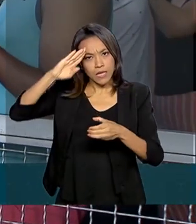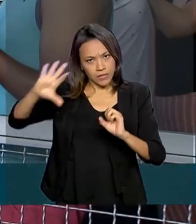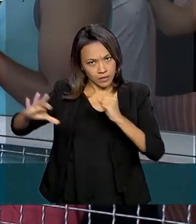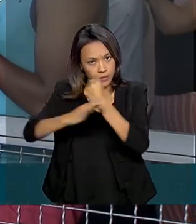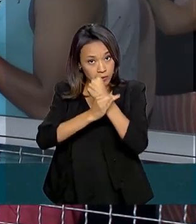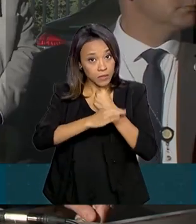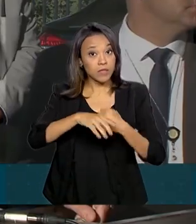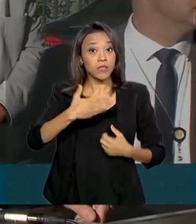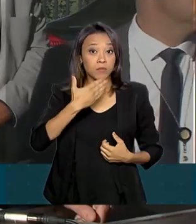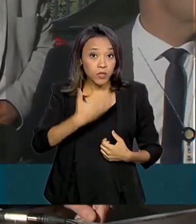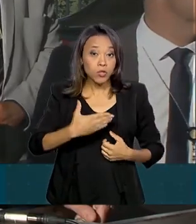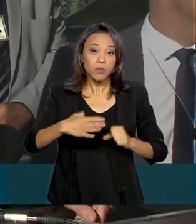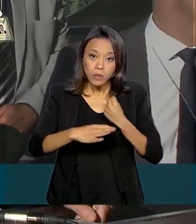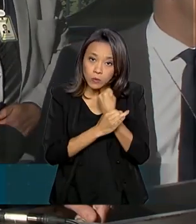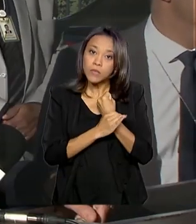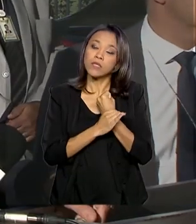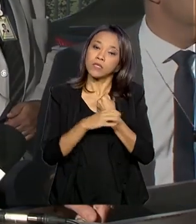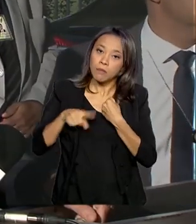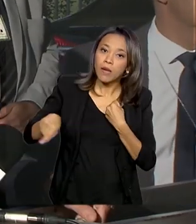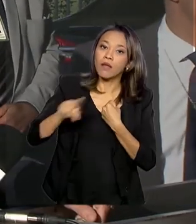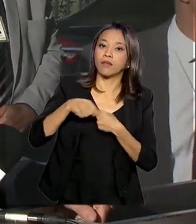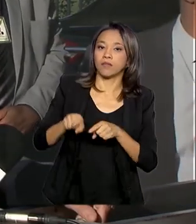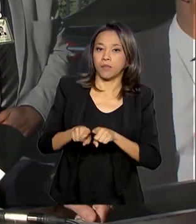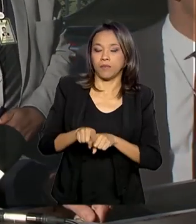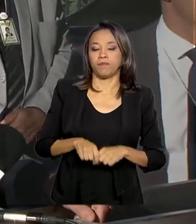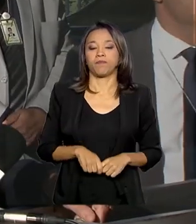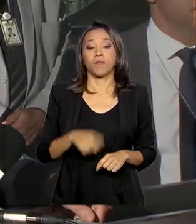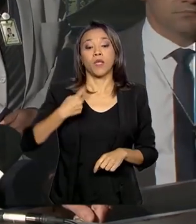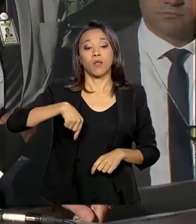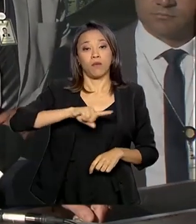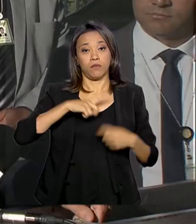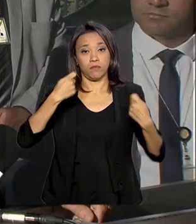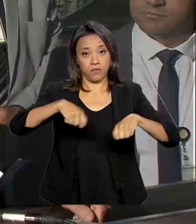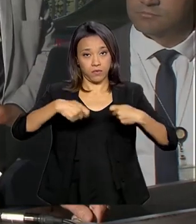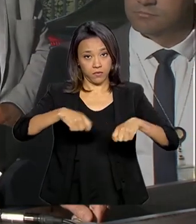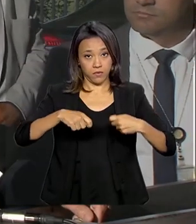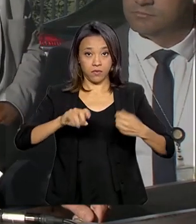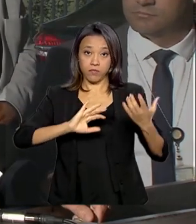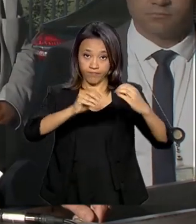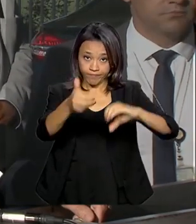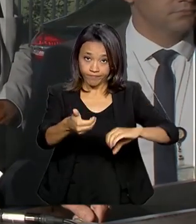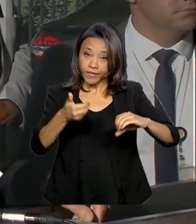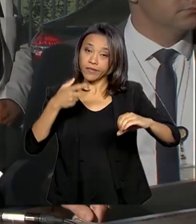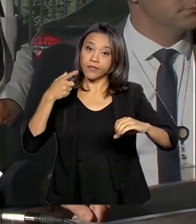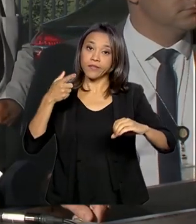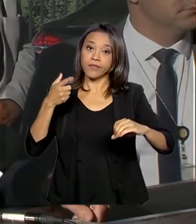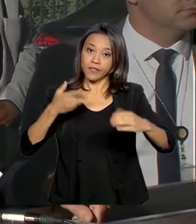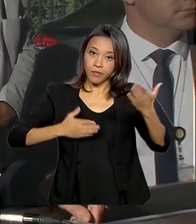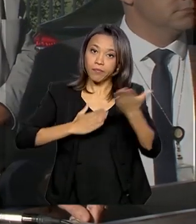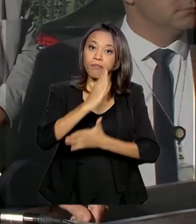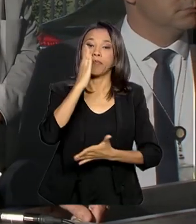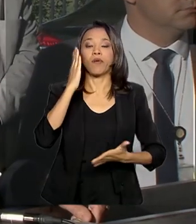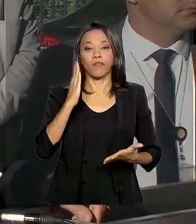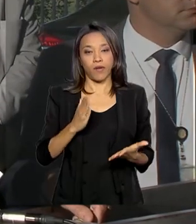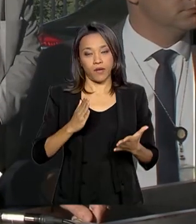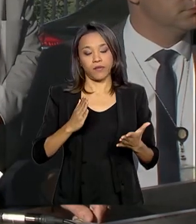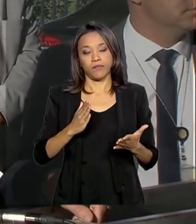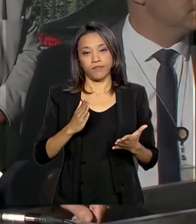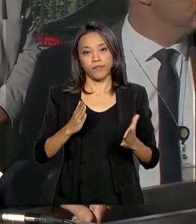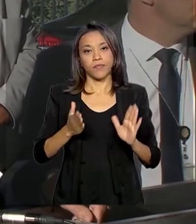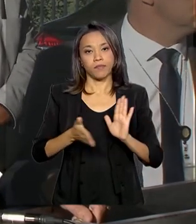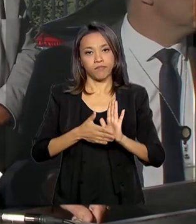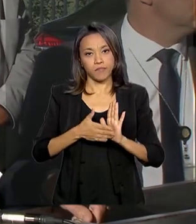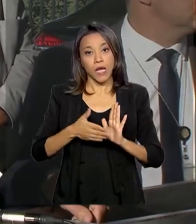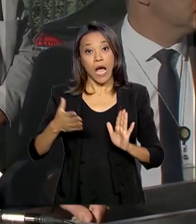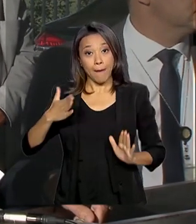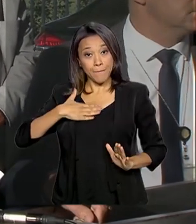participar da missão. A gente precisa do parlamento para que seja aprovado o excludente de licitude. A minha